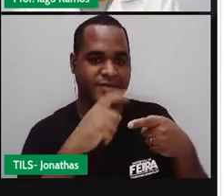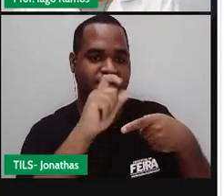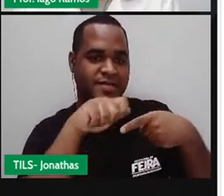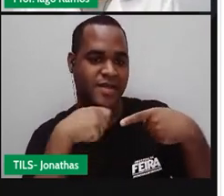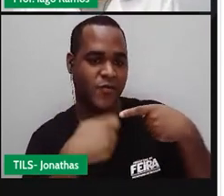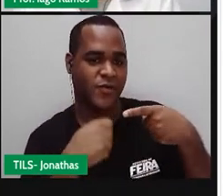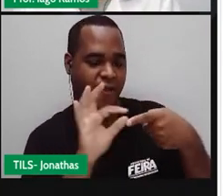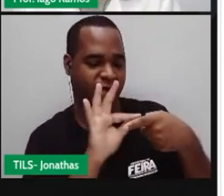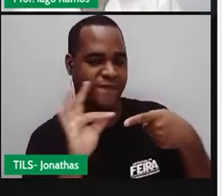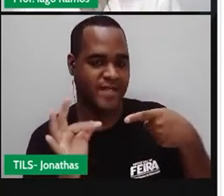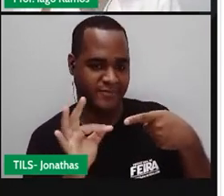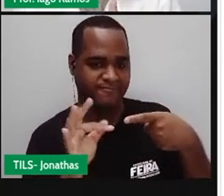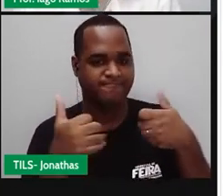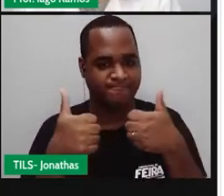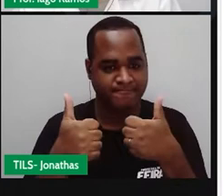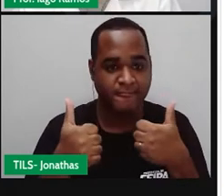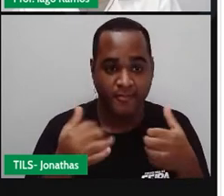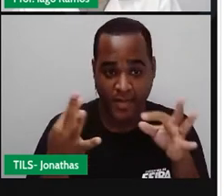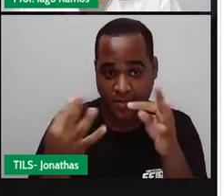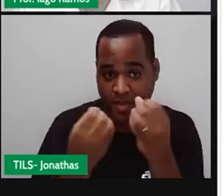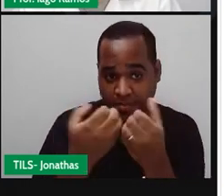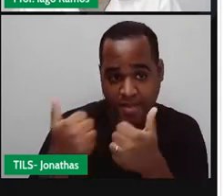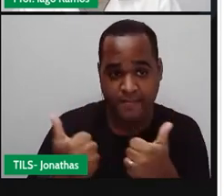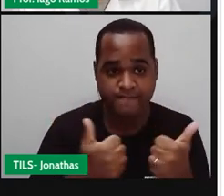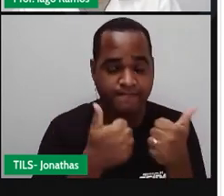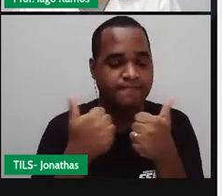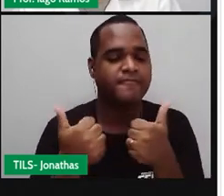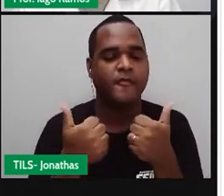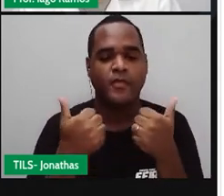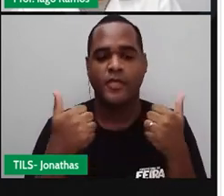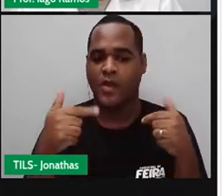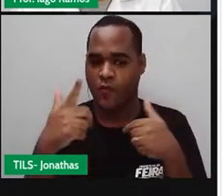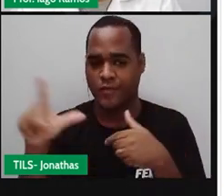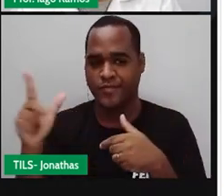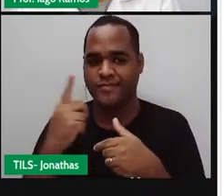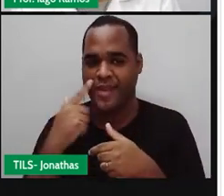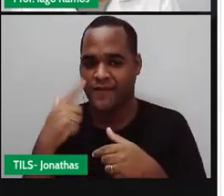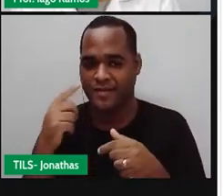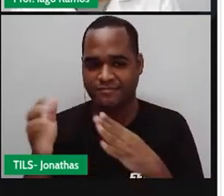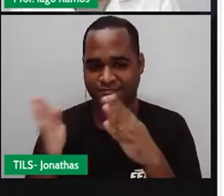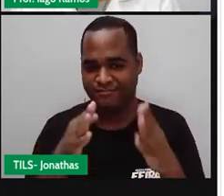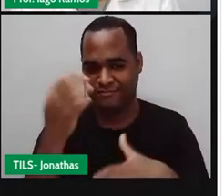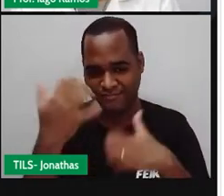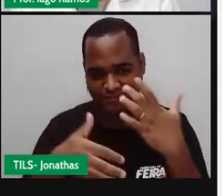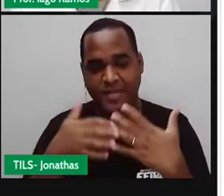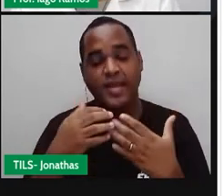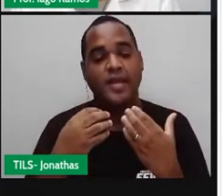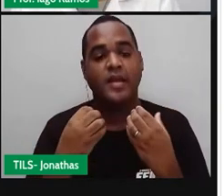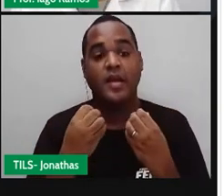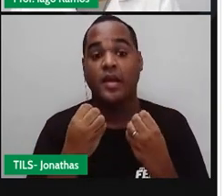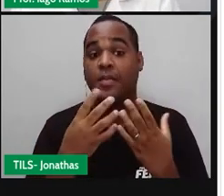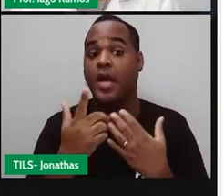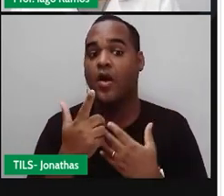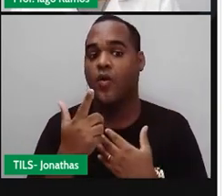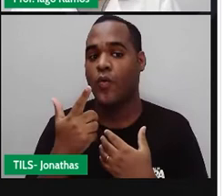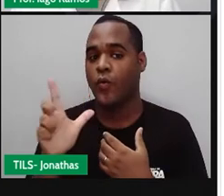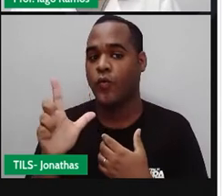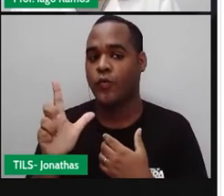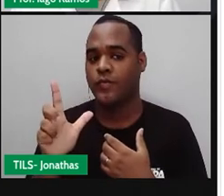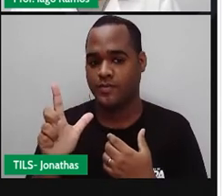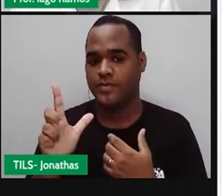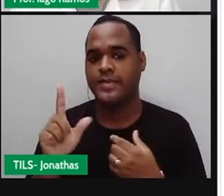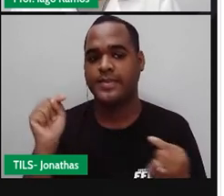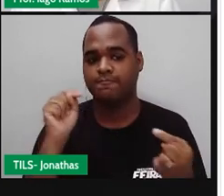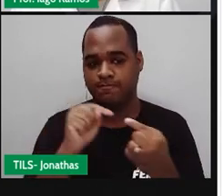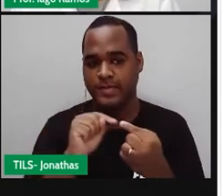a fração tudo bem Tudo belezinha vamos adiante bom Vamos ver outra situação